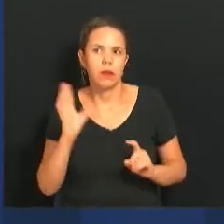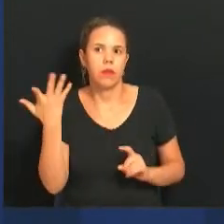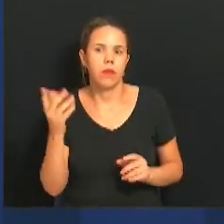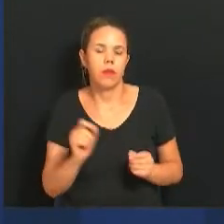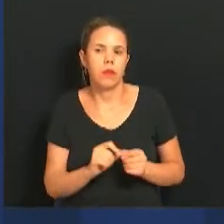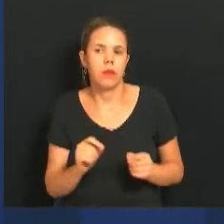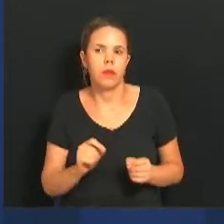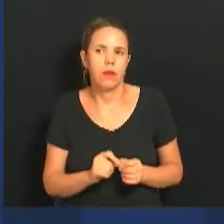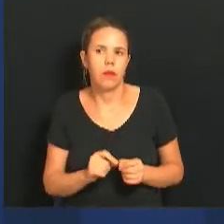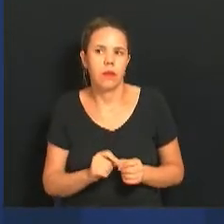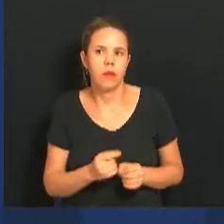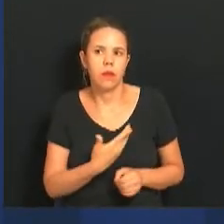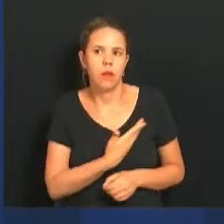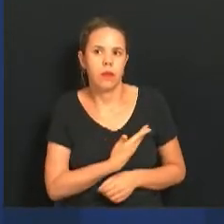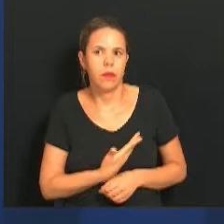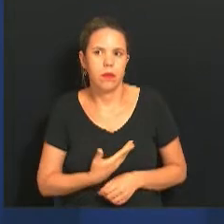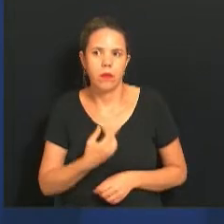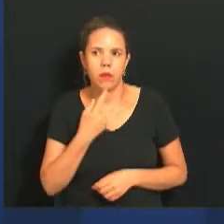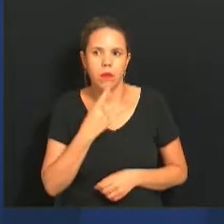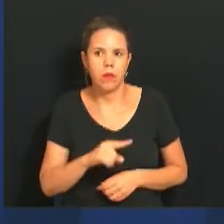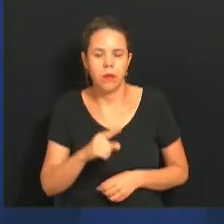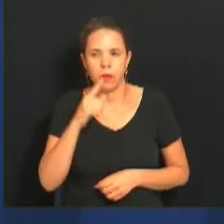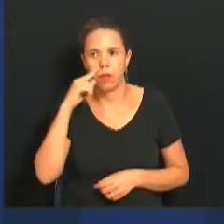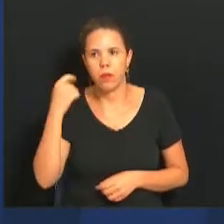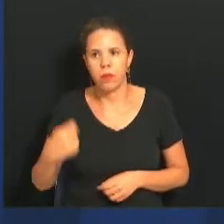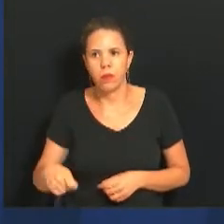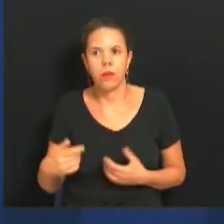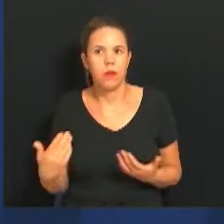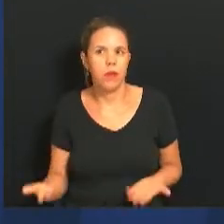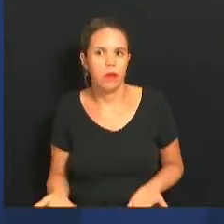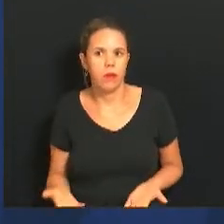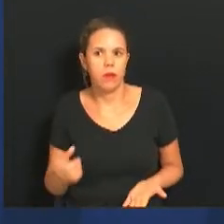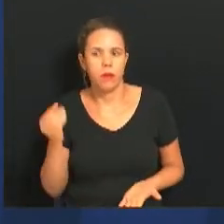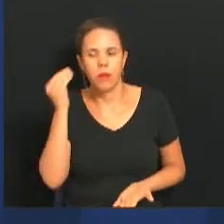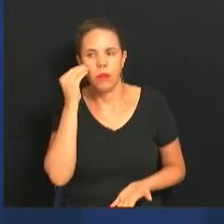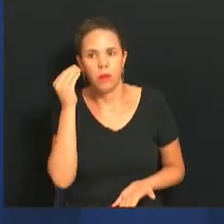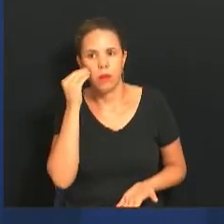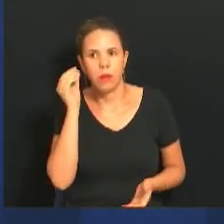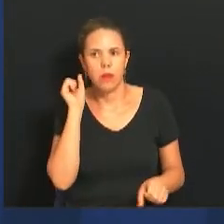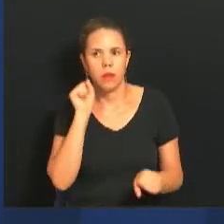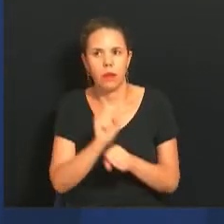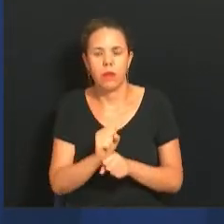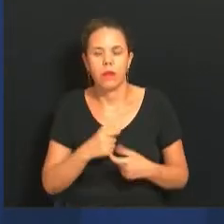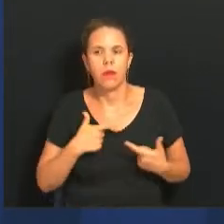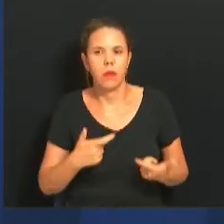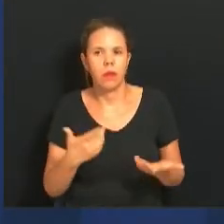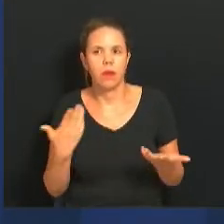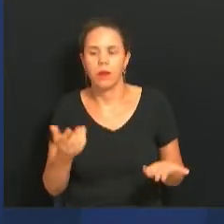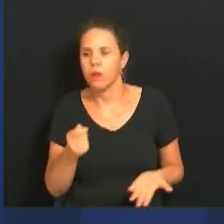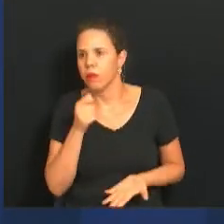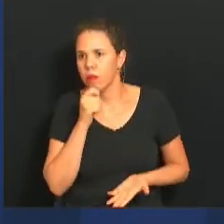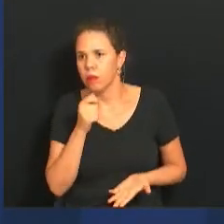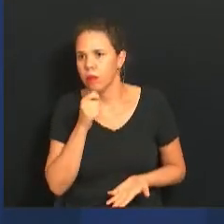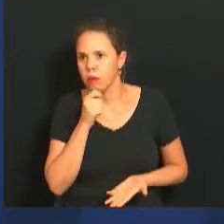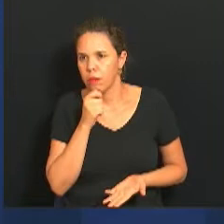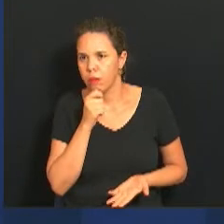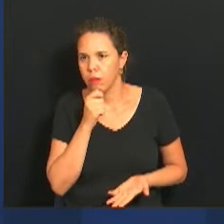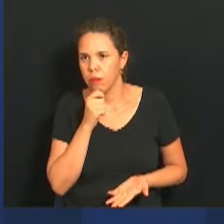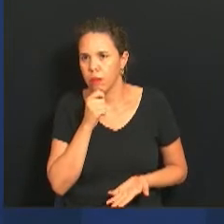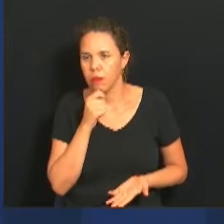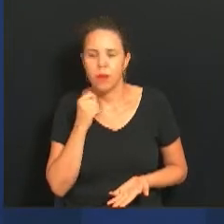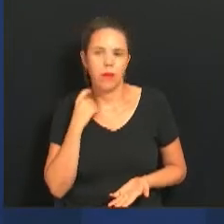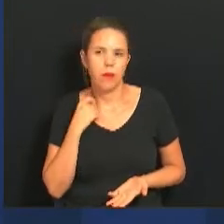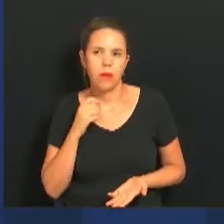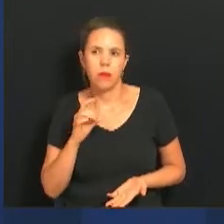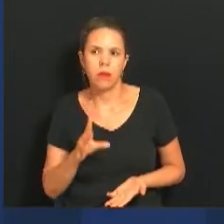realizadas entre governantes da Rússia e da Ucrânia para tentar interromper os ataques. Por enquanto, estão buscando criar apenas o